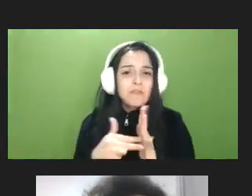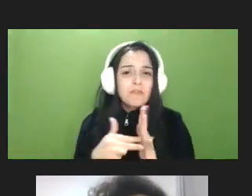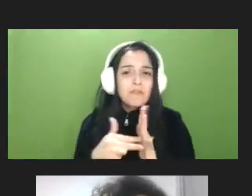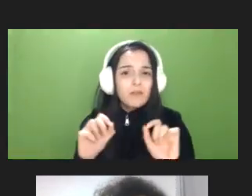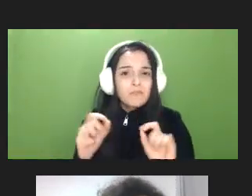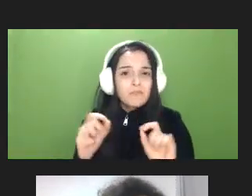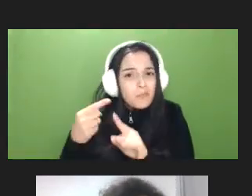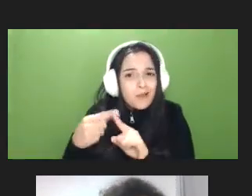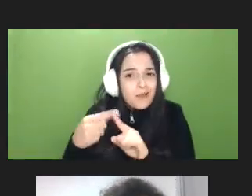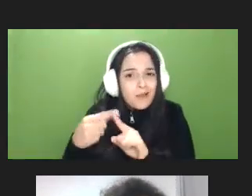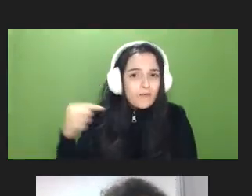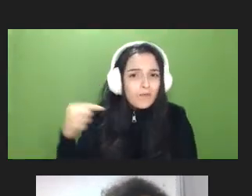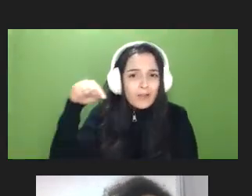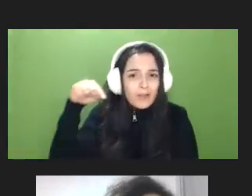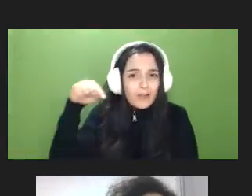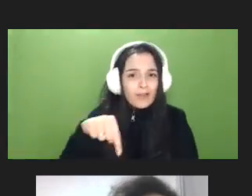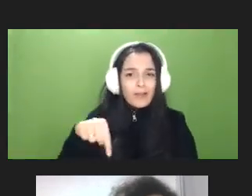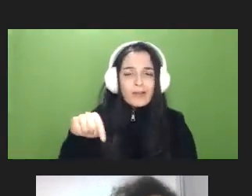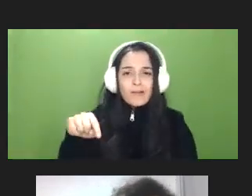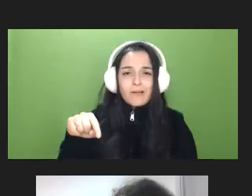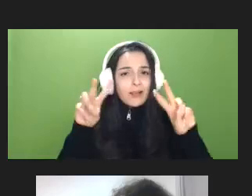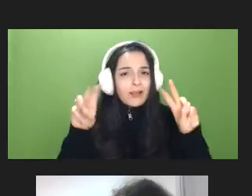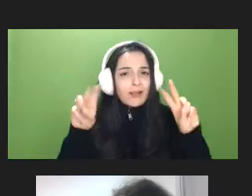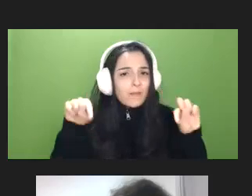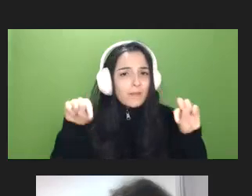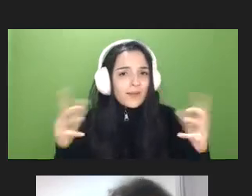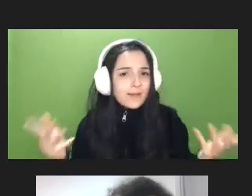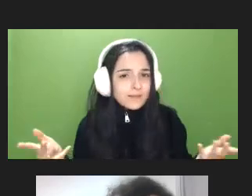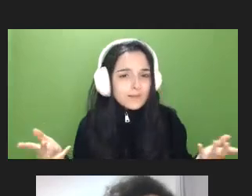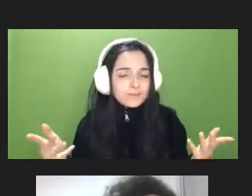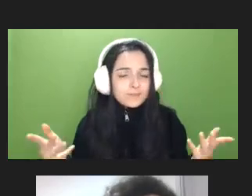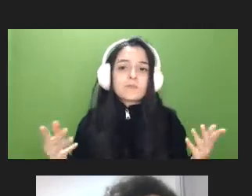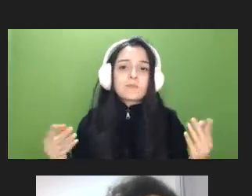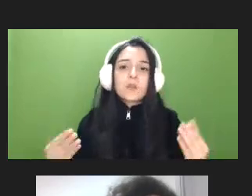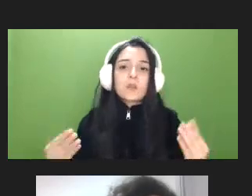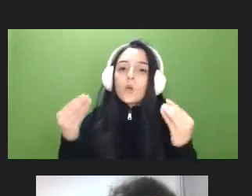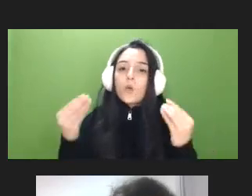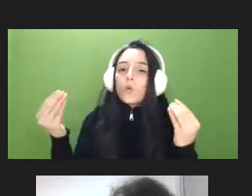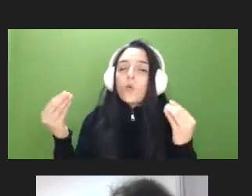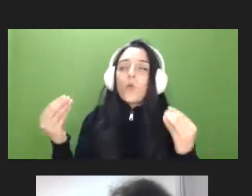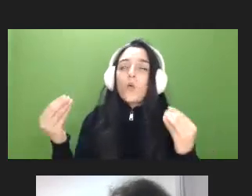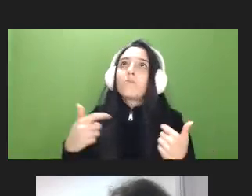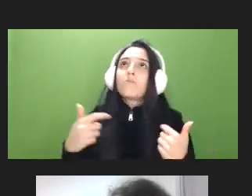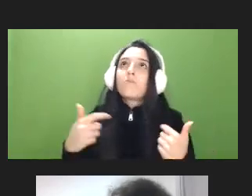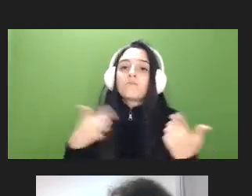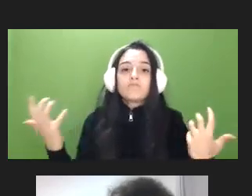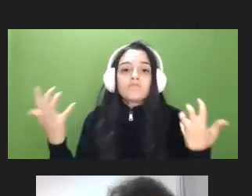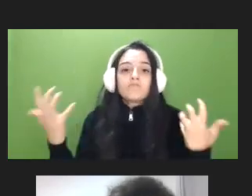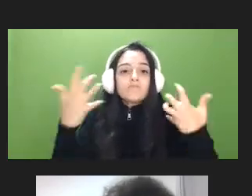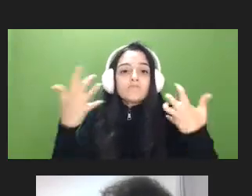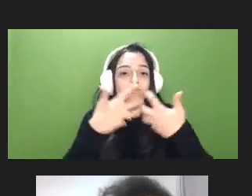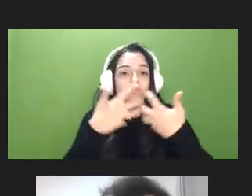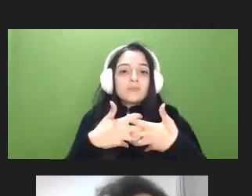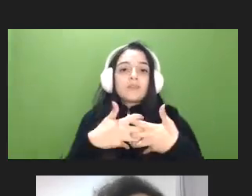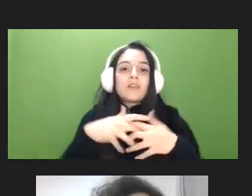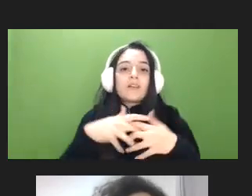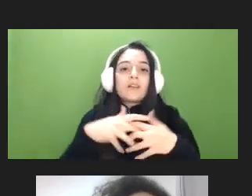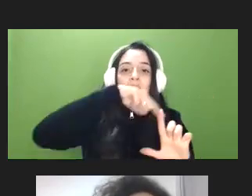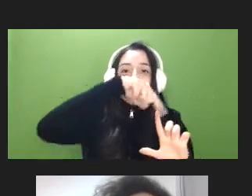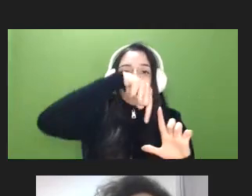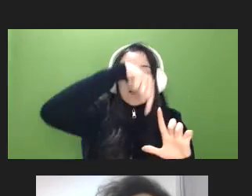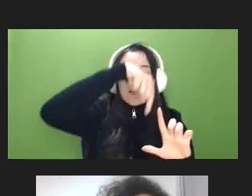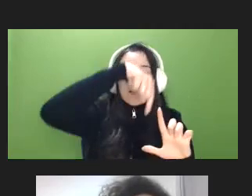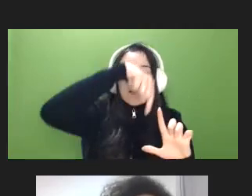esse tema? Como que se deu esse meu encontro com o projeto Libras e Saúde? Quer dizer, como que essas coisas